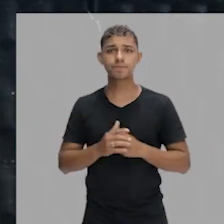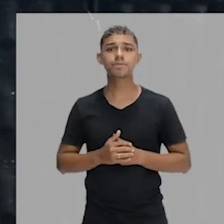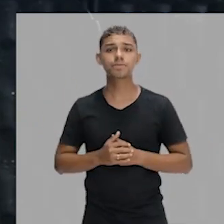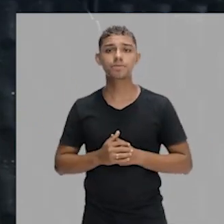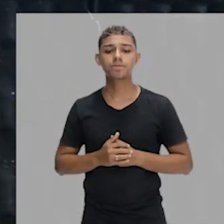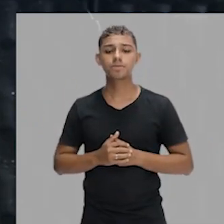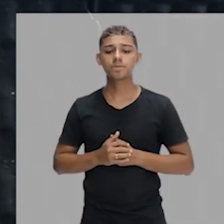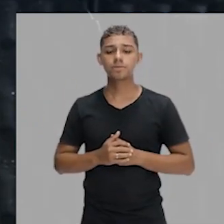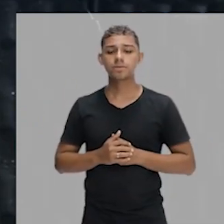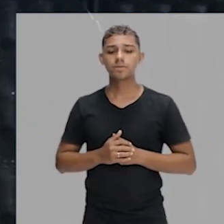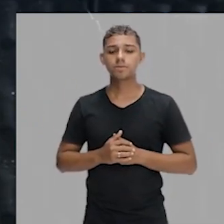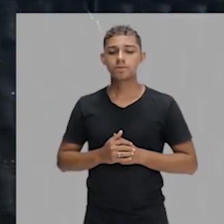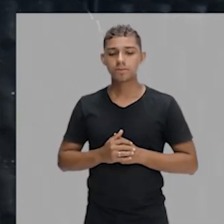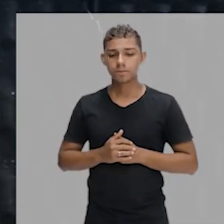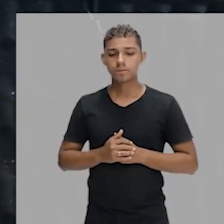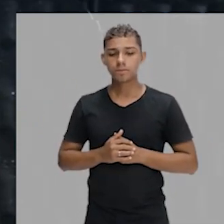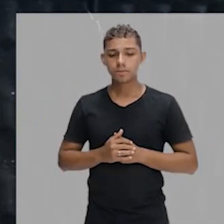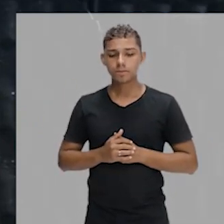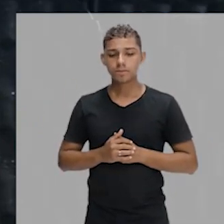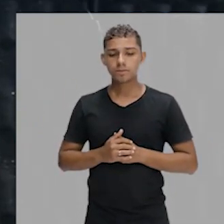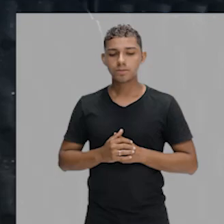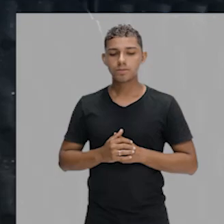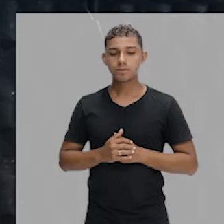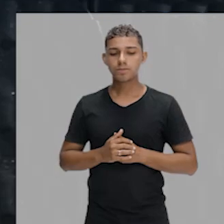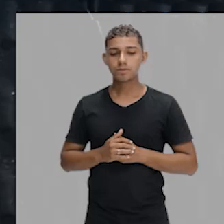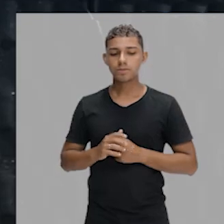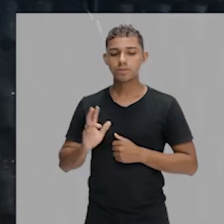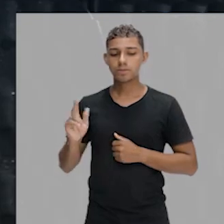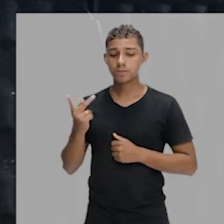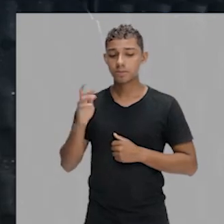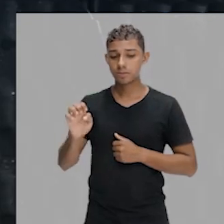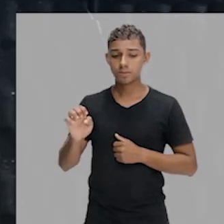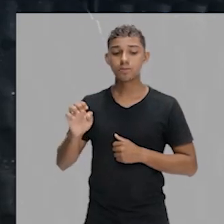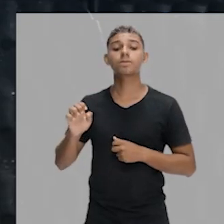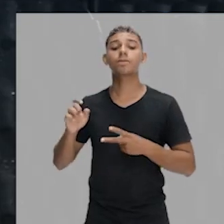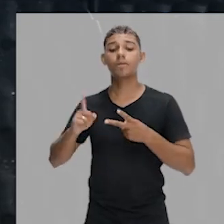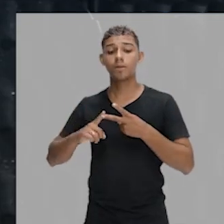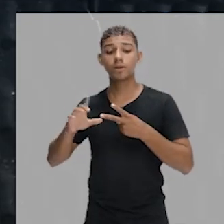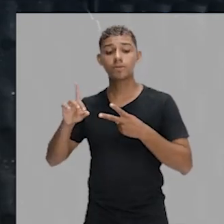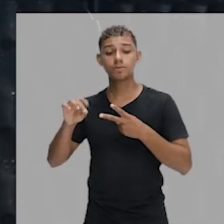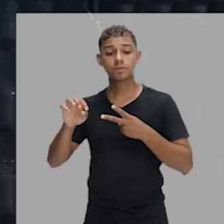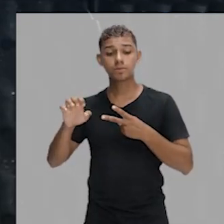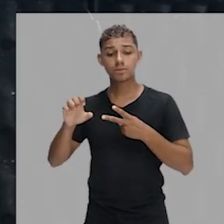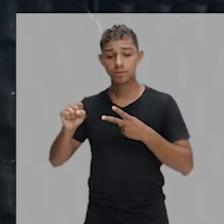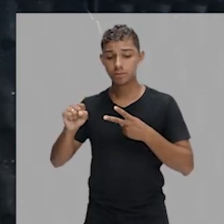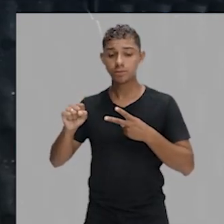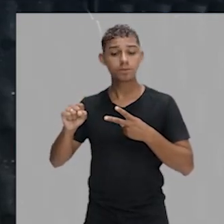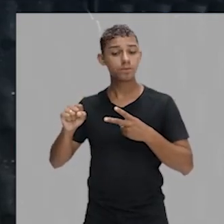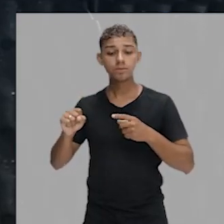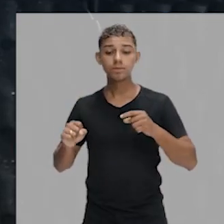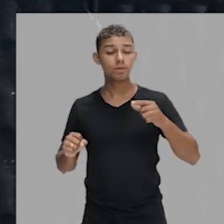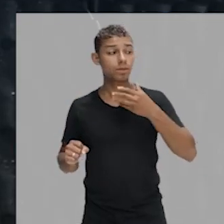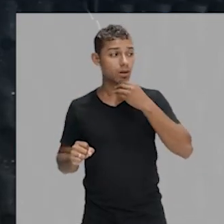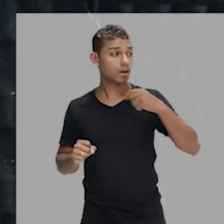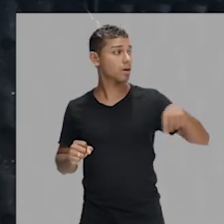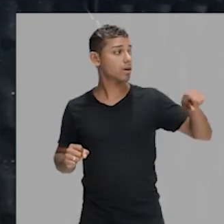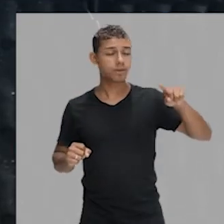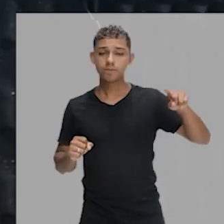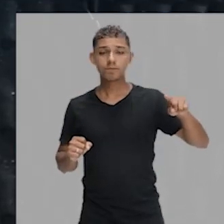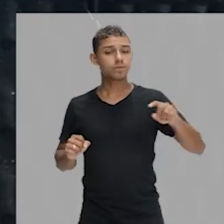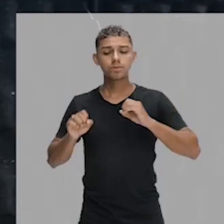He doesn't teach Italian, ou he does not teach Italian. Ele não